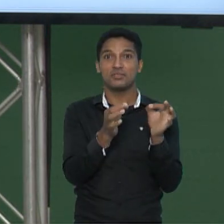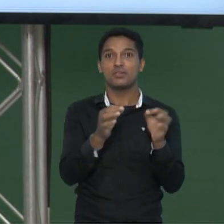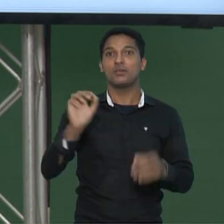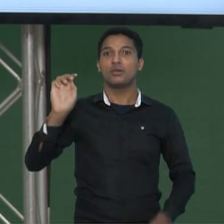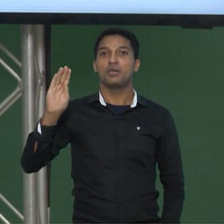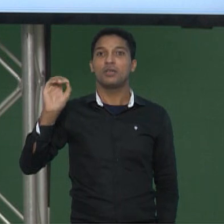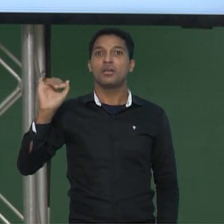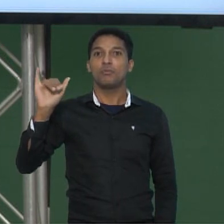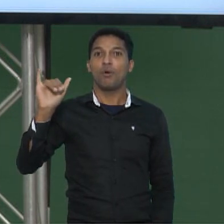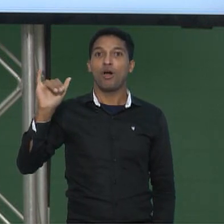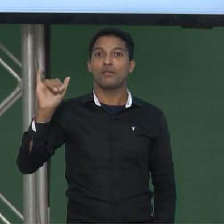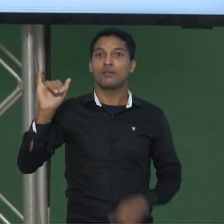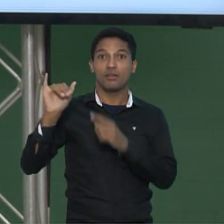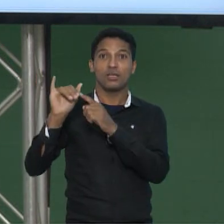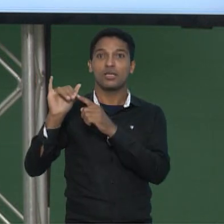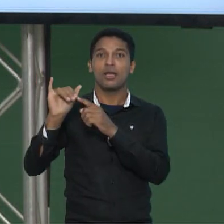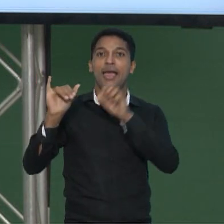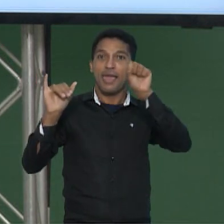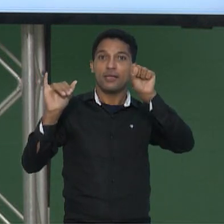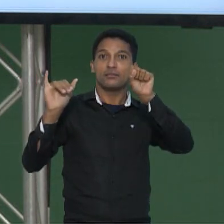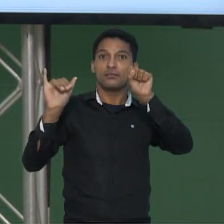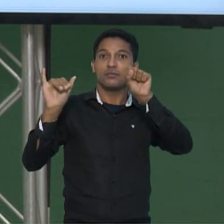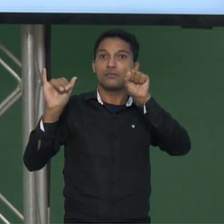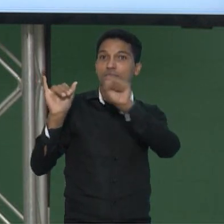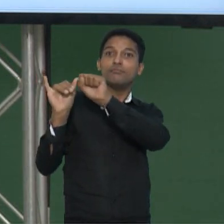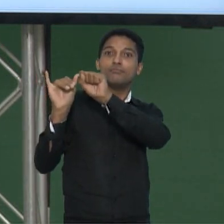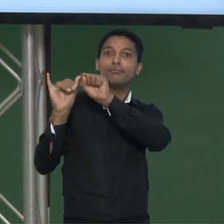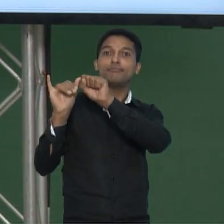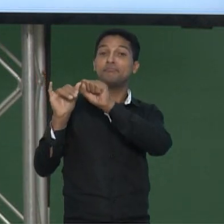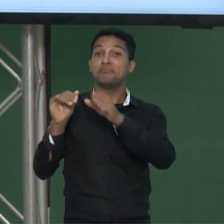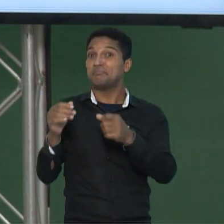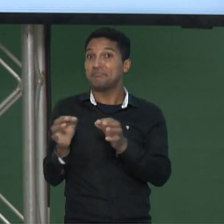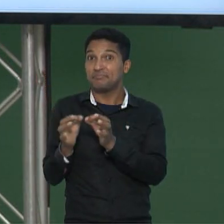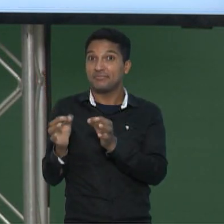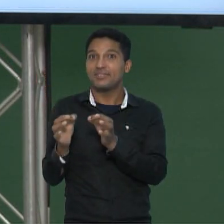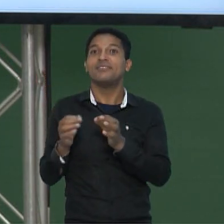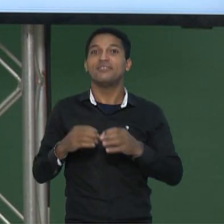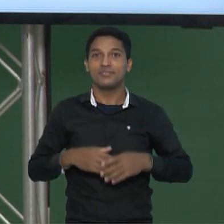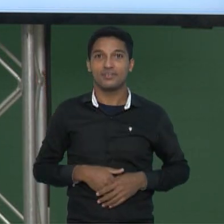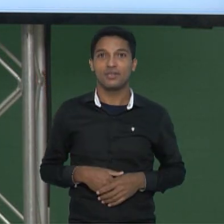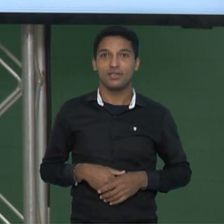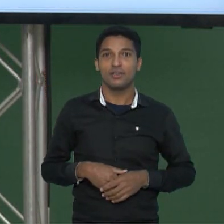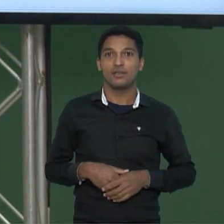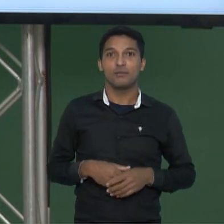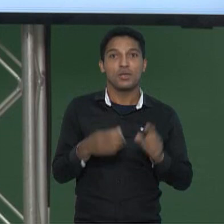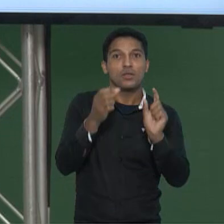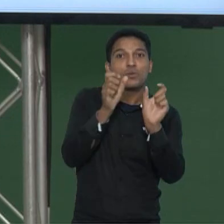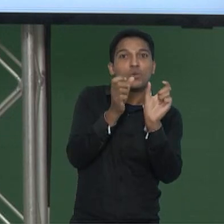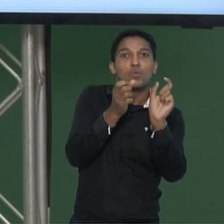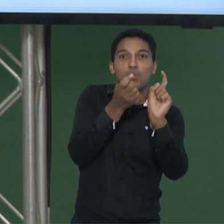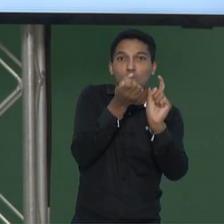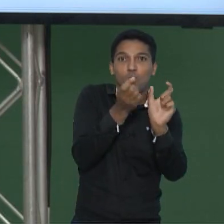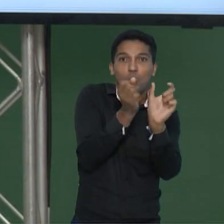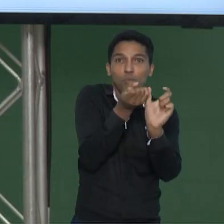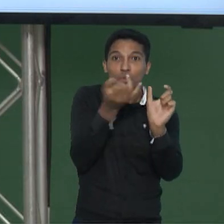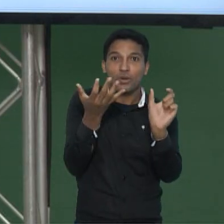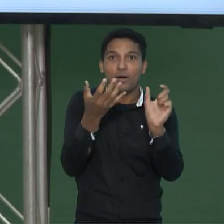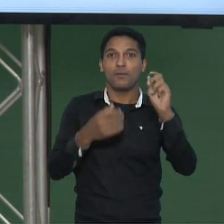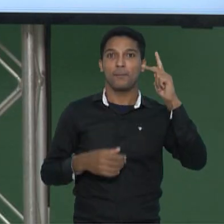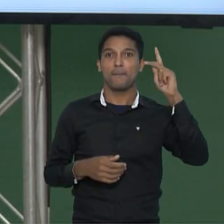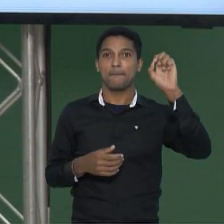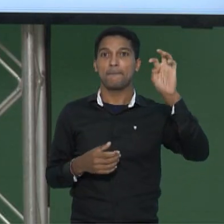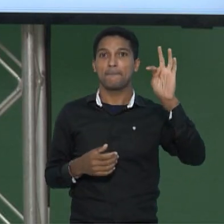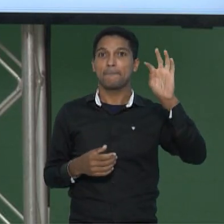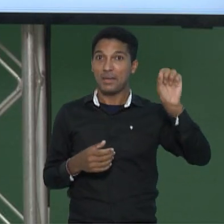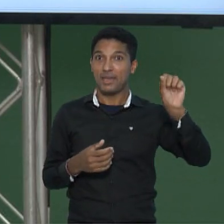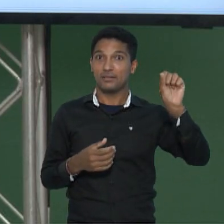boy, boys. Também acrescentamos o S. E o plural de pet, pets. também